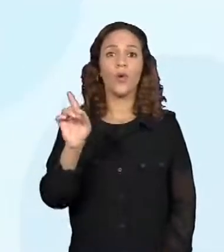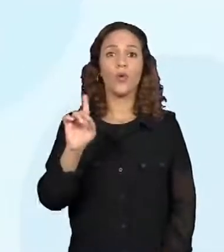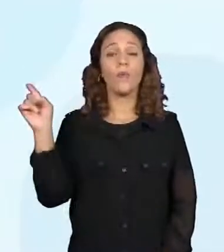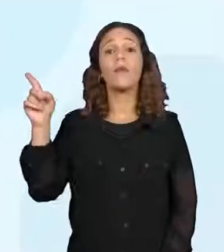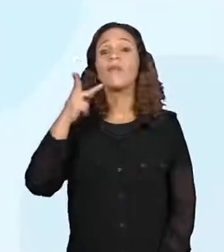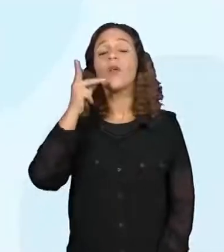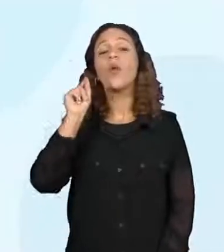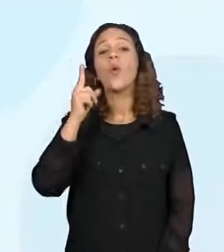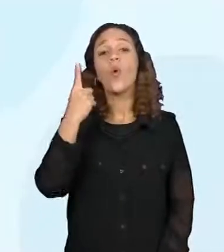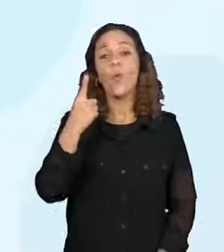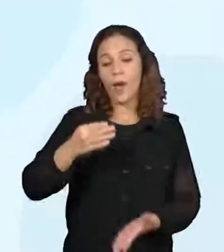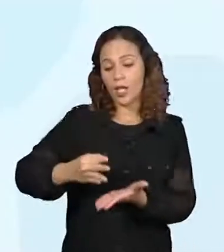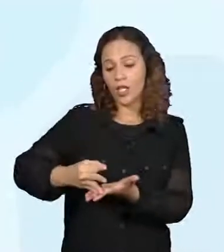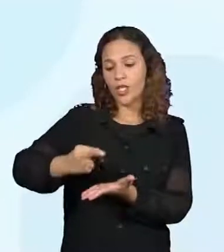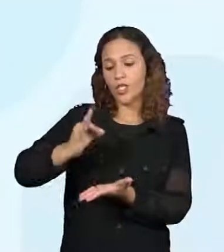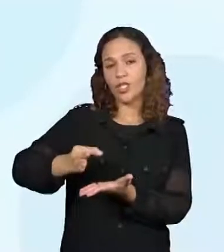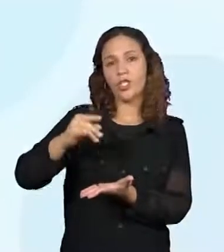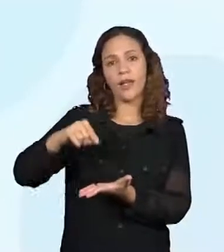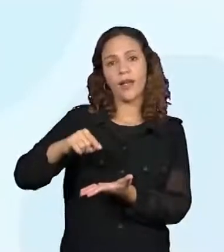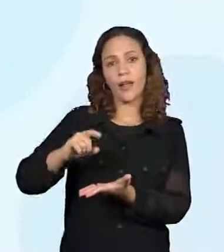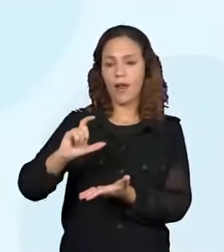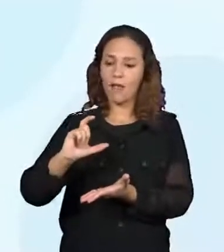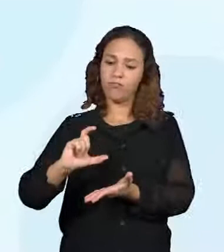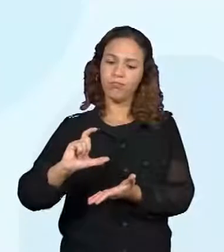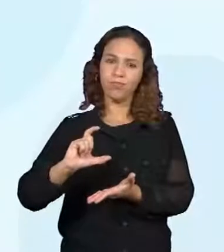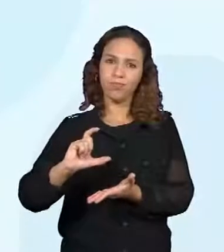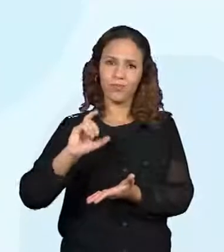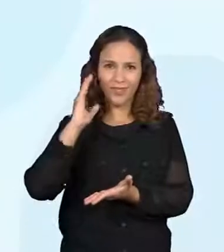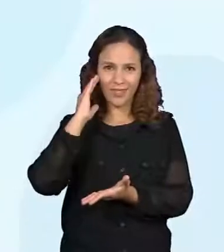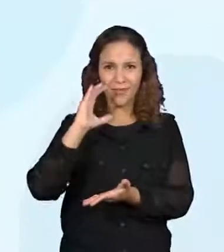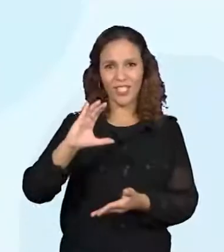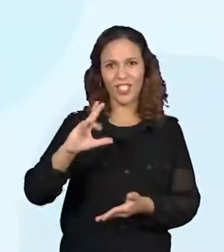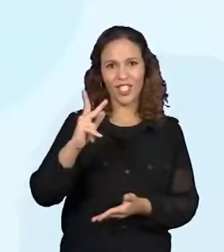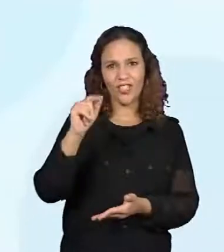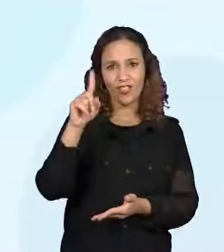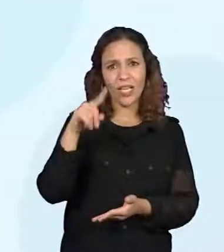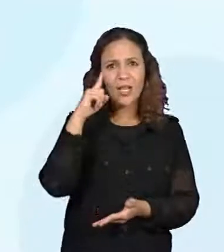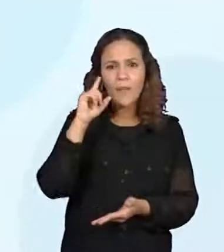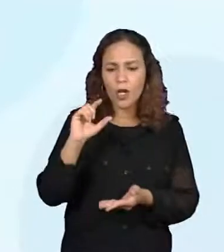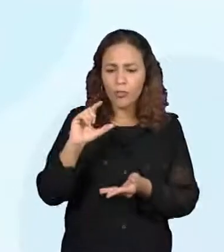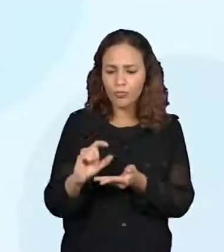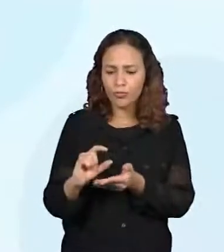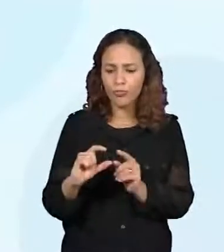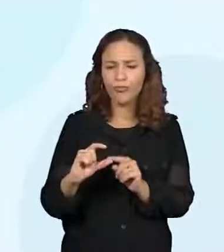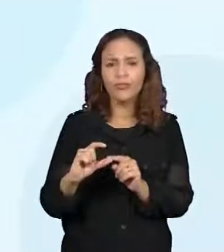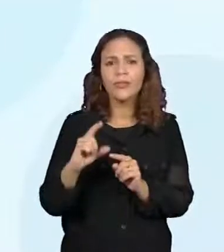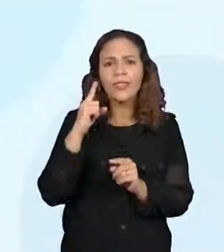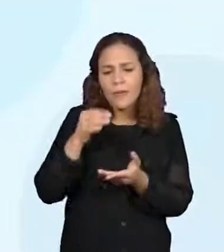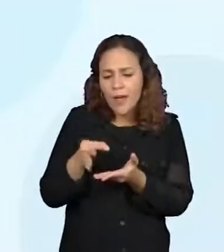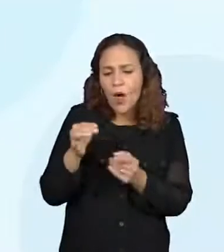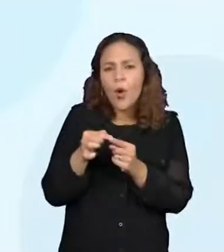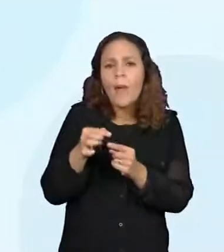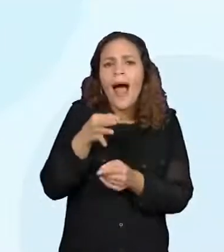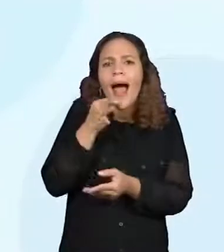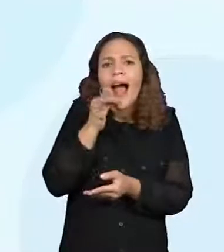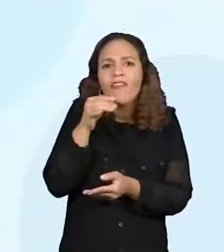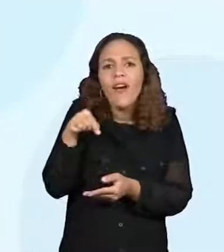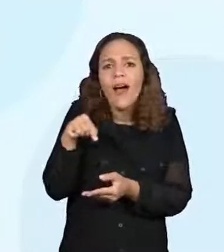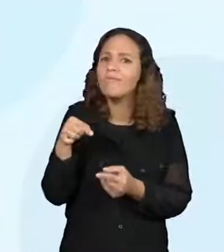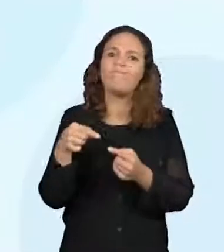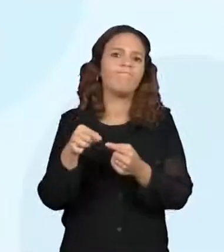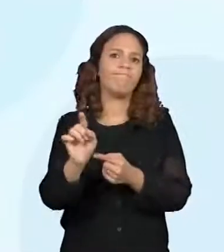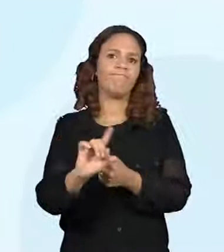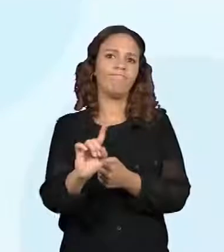xícara de chá, então você já sabe que aquela xícara menorzinha do cafezinho não vai servir para essa receita, bem